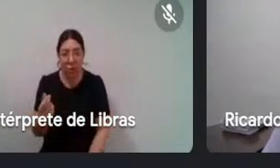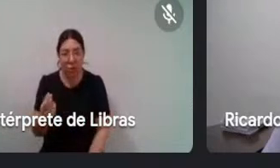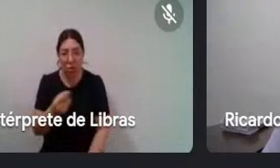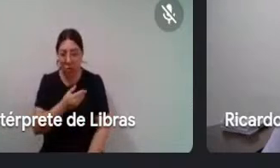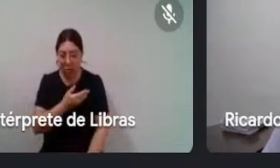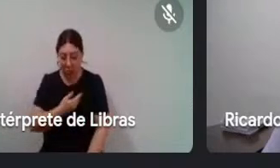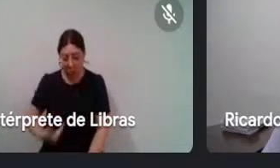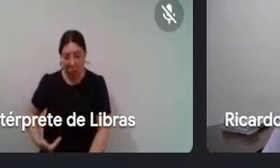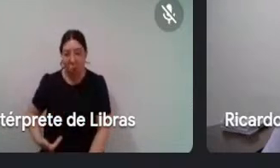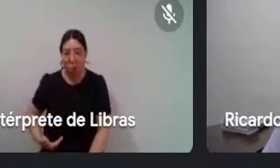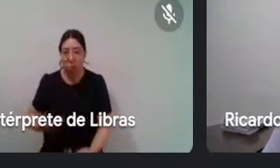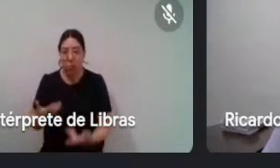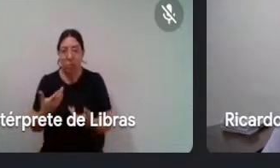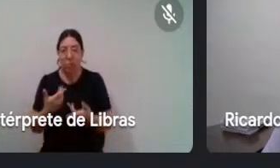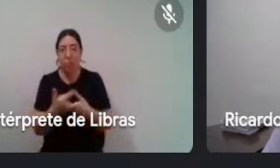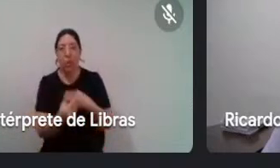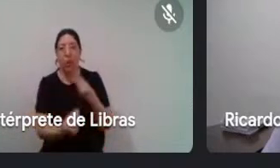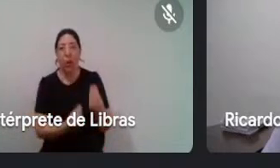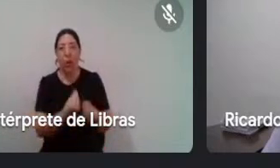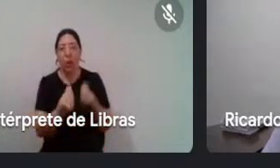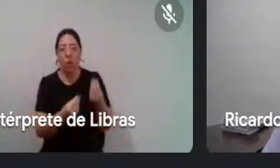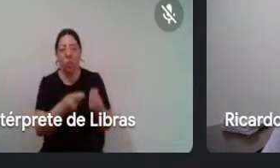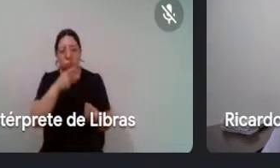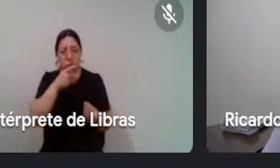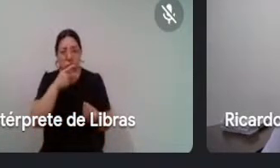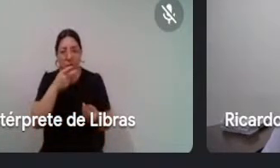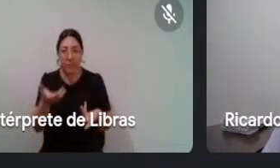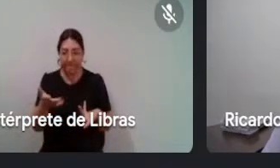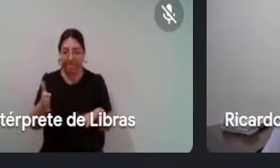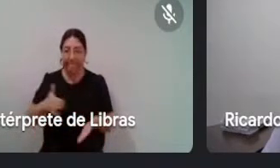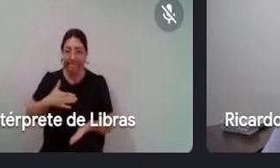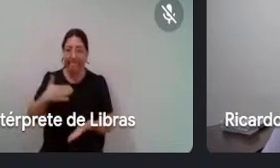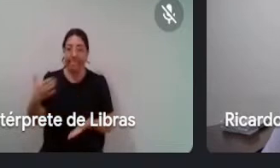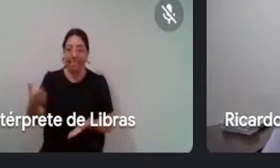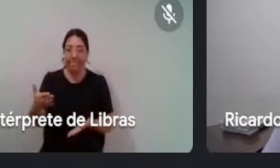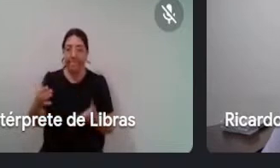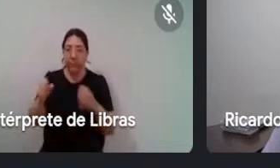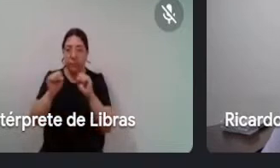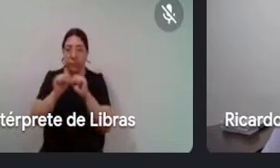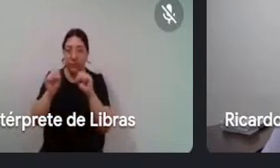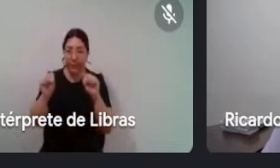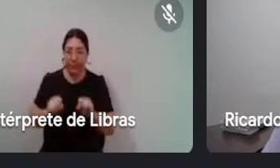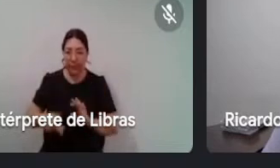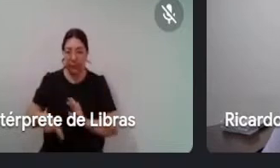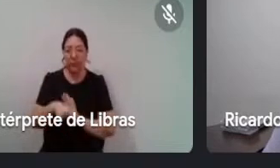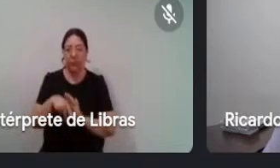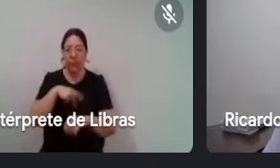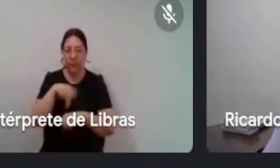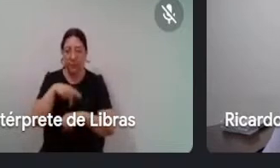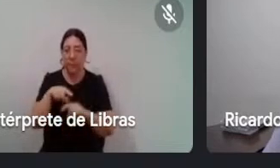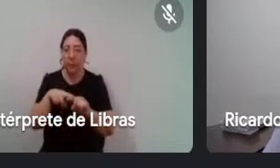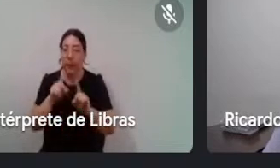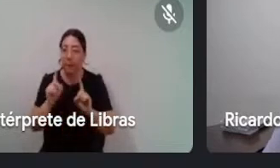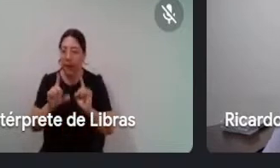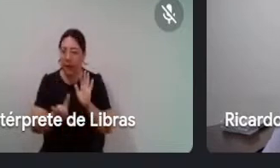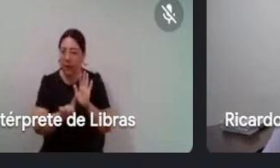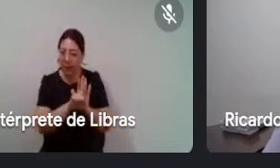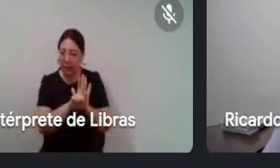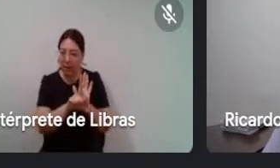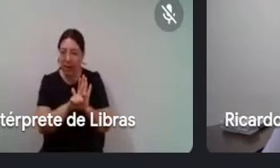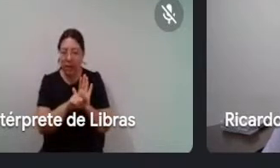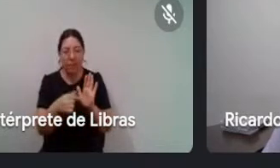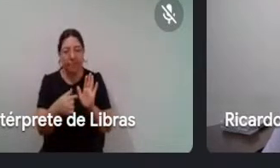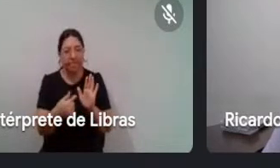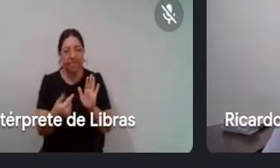É assustador esse sistema que nós temos no país. Mas o fato é que a legislação impede a utilização dos recursos